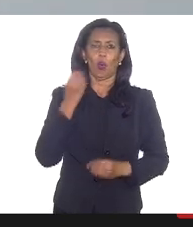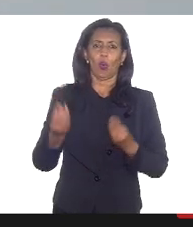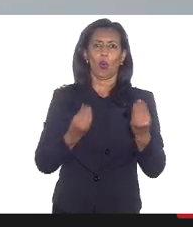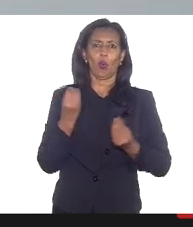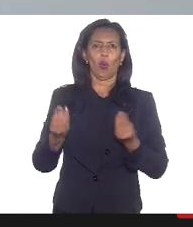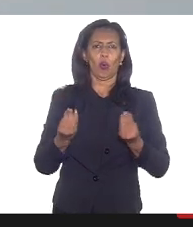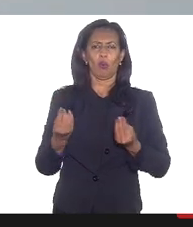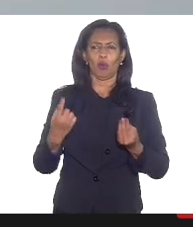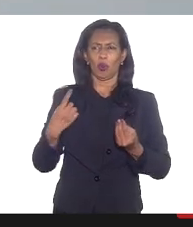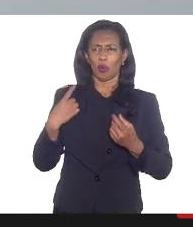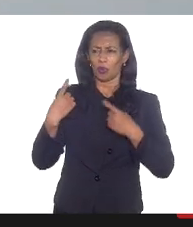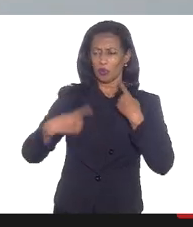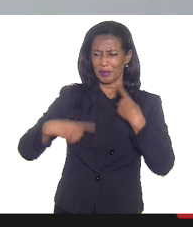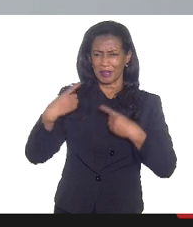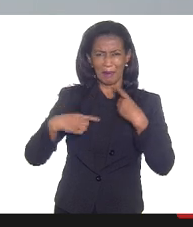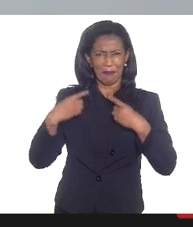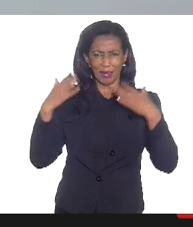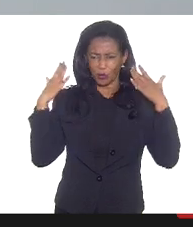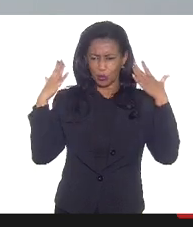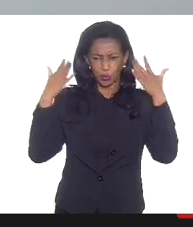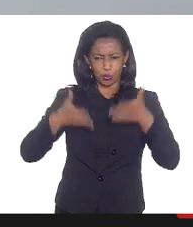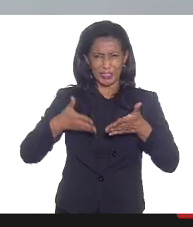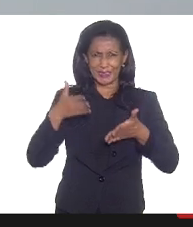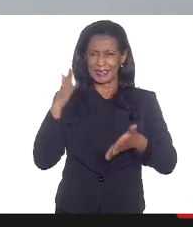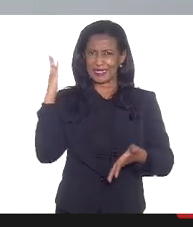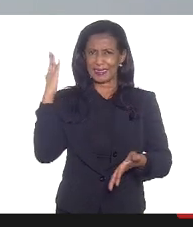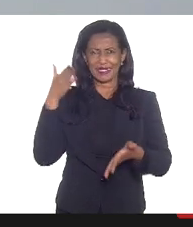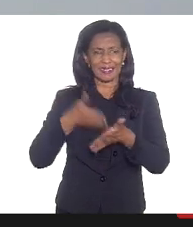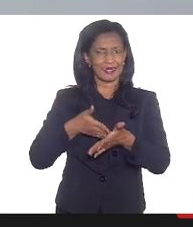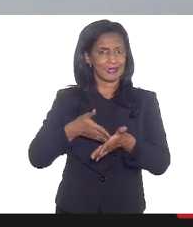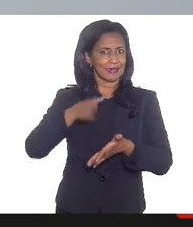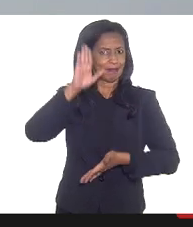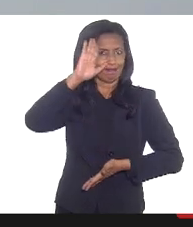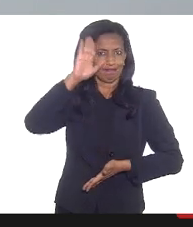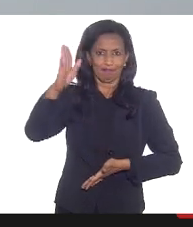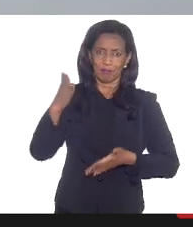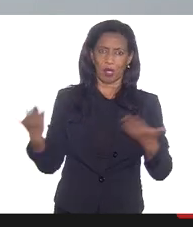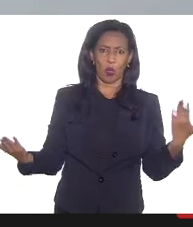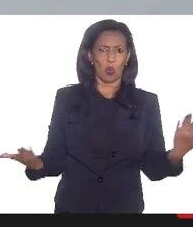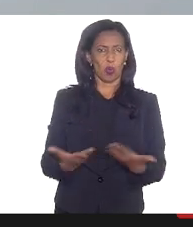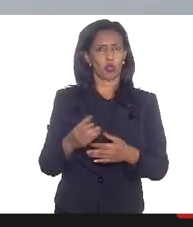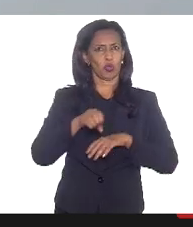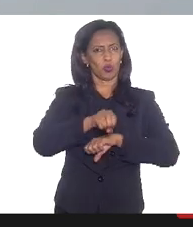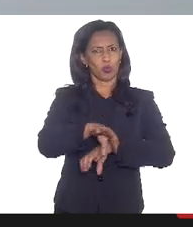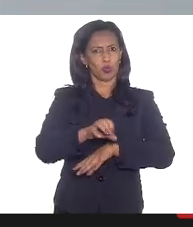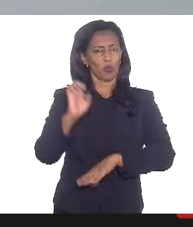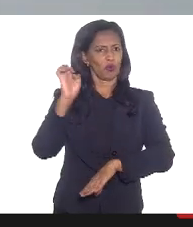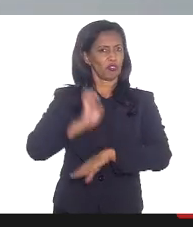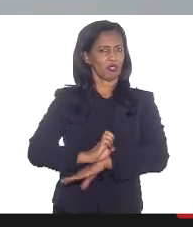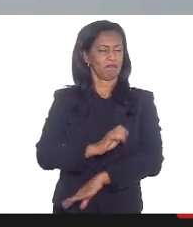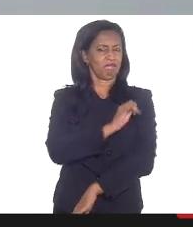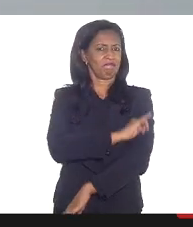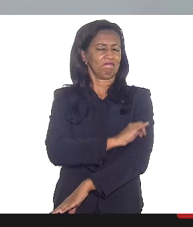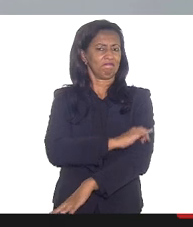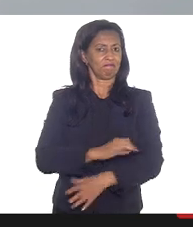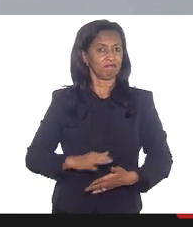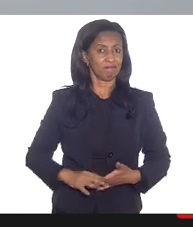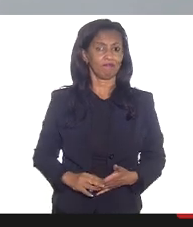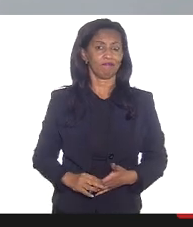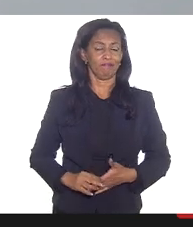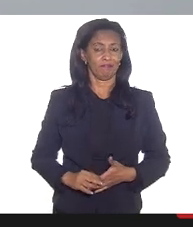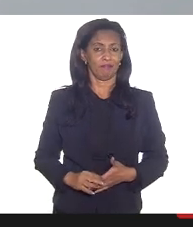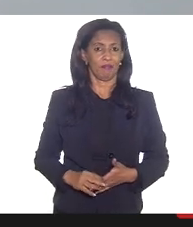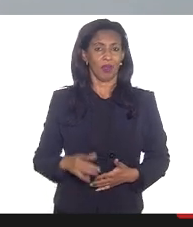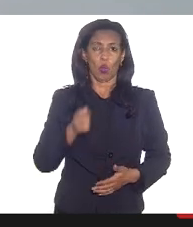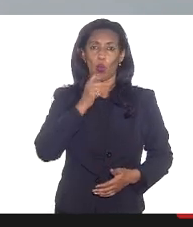num debate que é central atualmente para a educação no Estado do Rio de Janeiro. Não